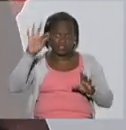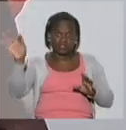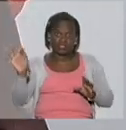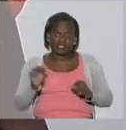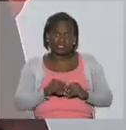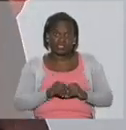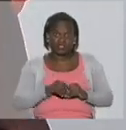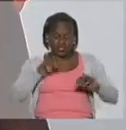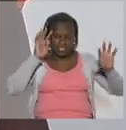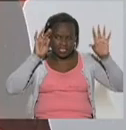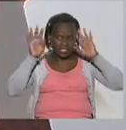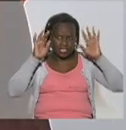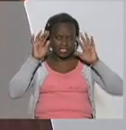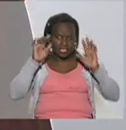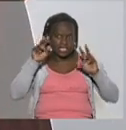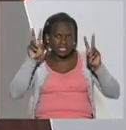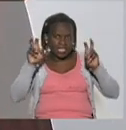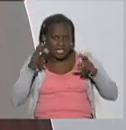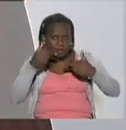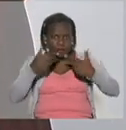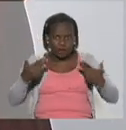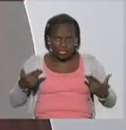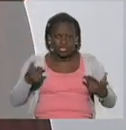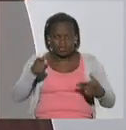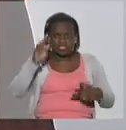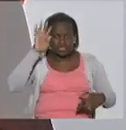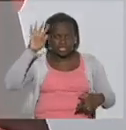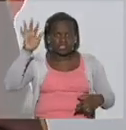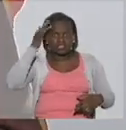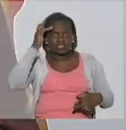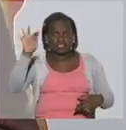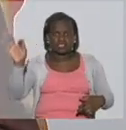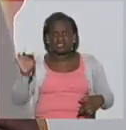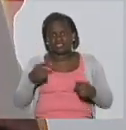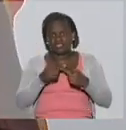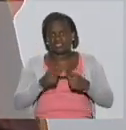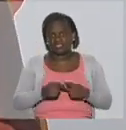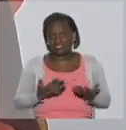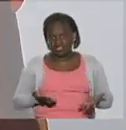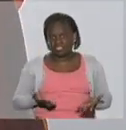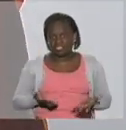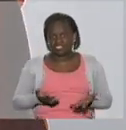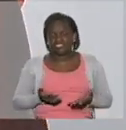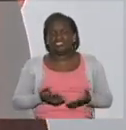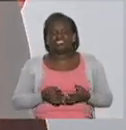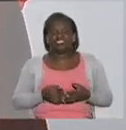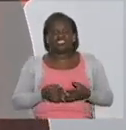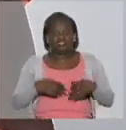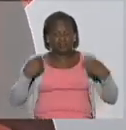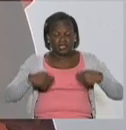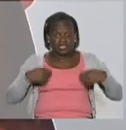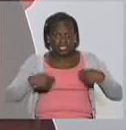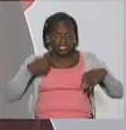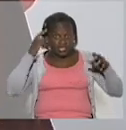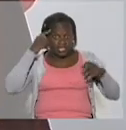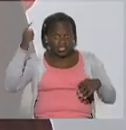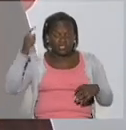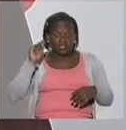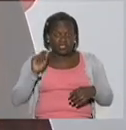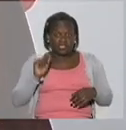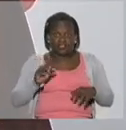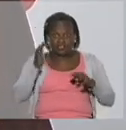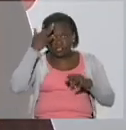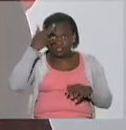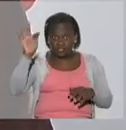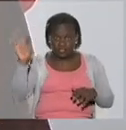está filosofando. Se você está refletindo a respeito de alguma coisa, você está filosofando. Então, a filosofia é isso. A gente tem que ter a